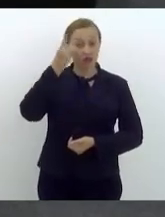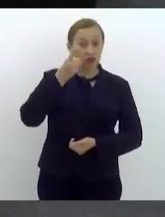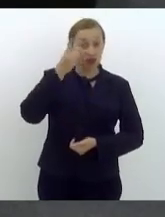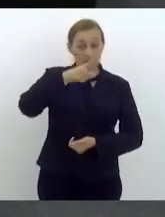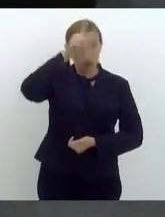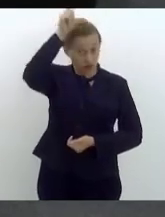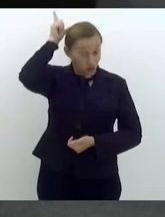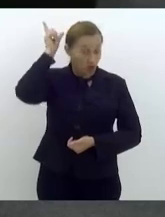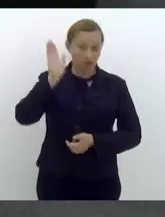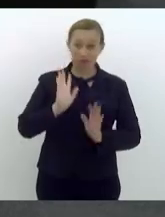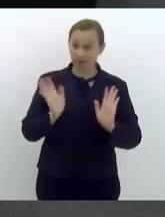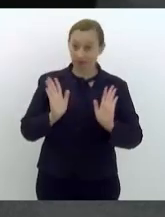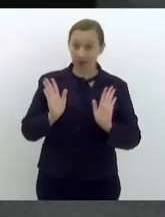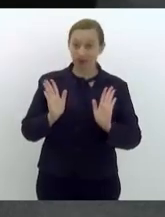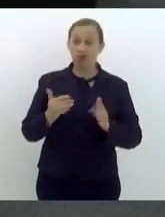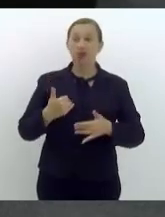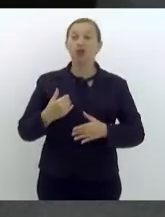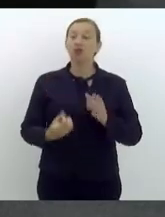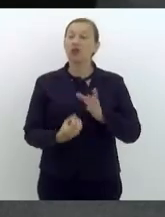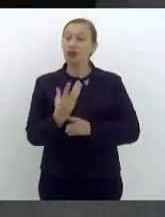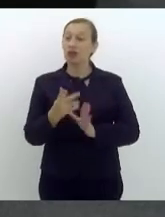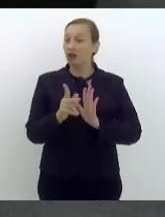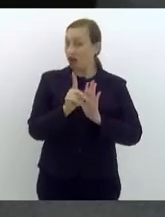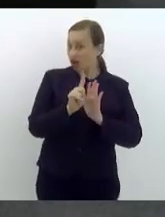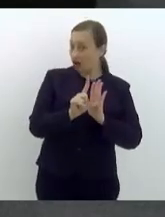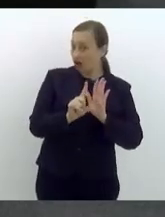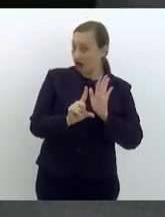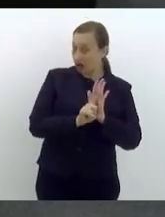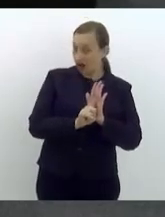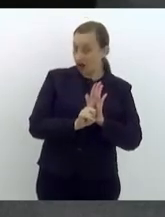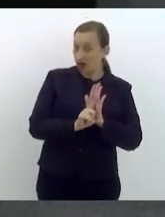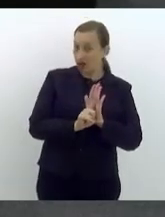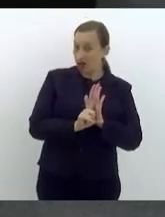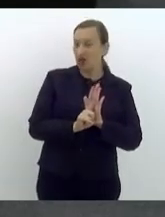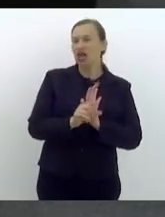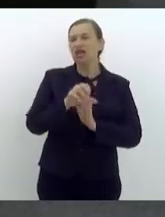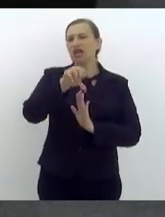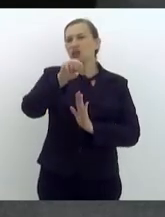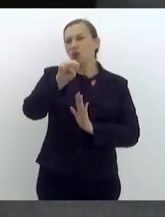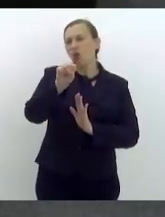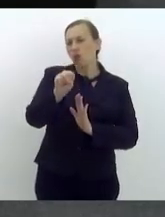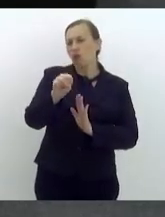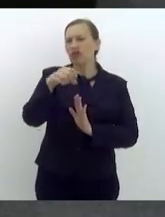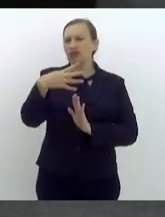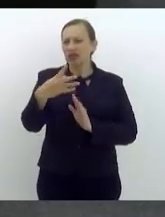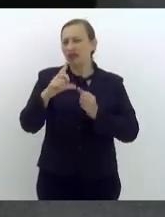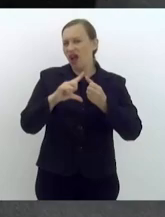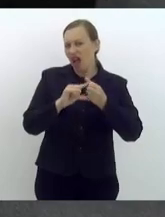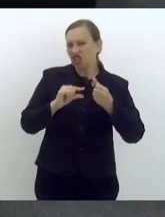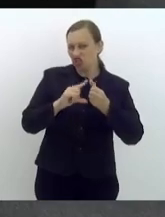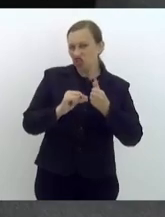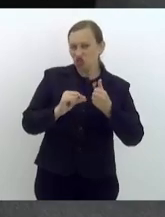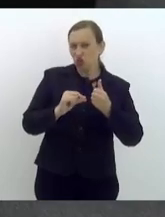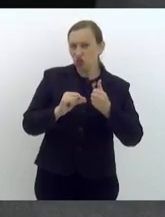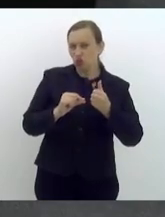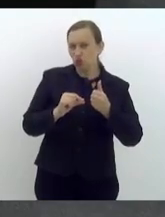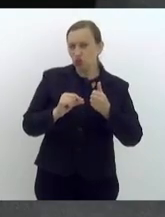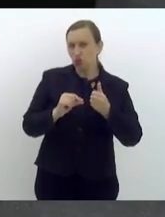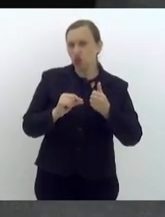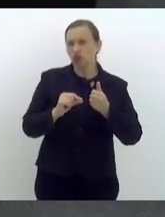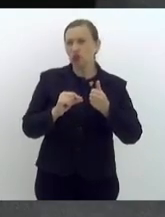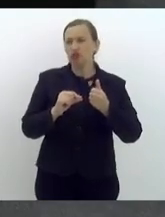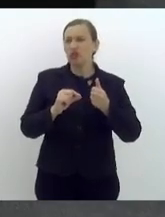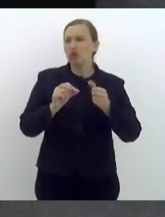Paulo. Eu fui coautor daquela lei que tem 80 artigos, que visa